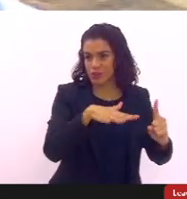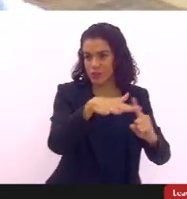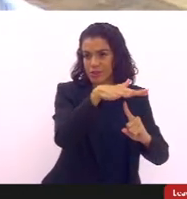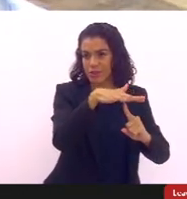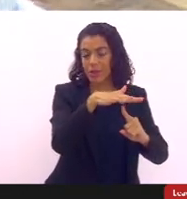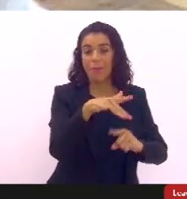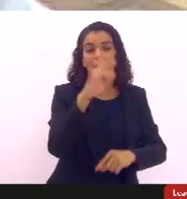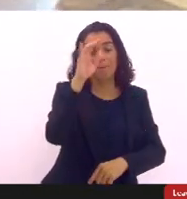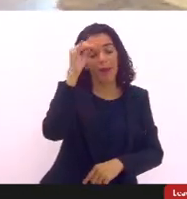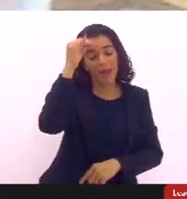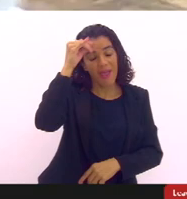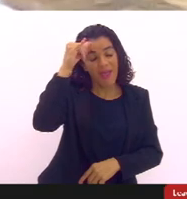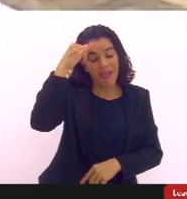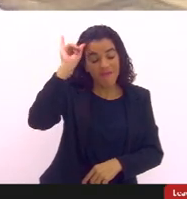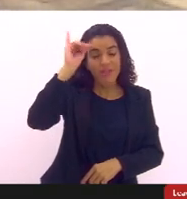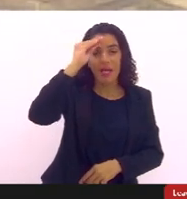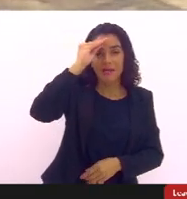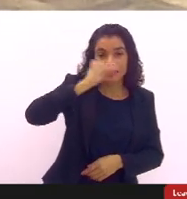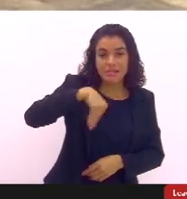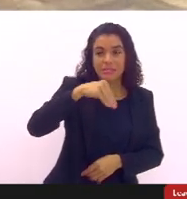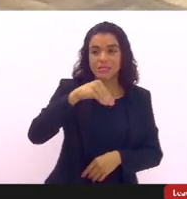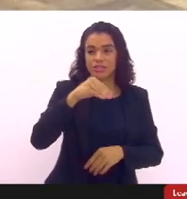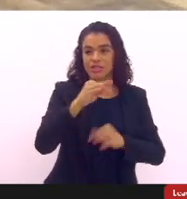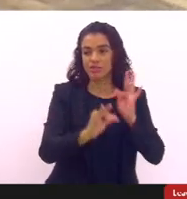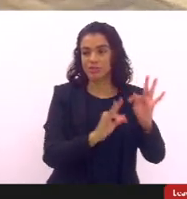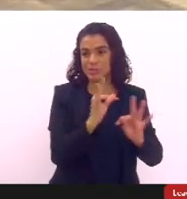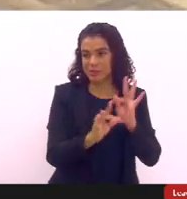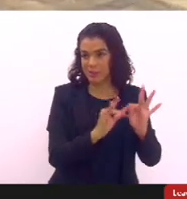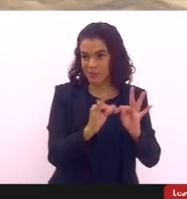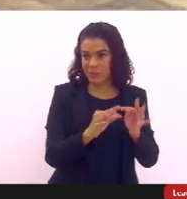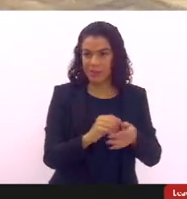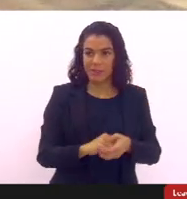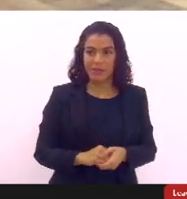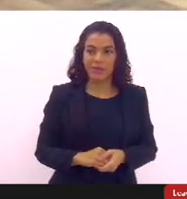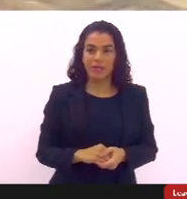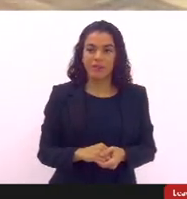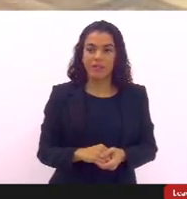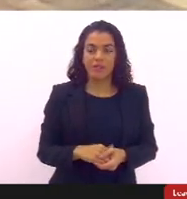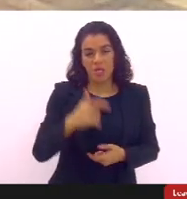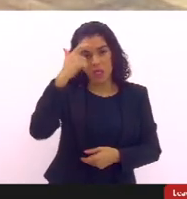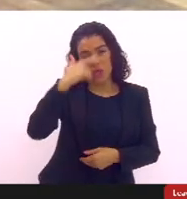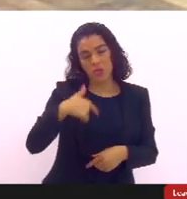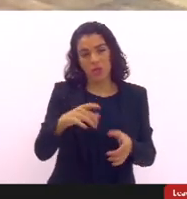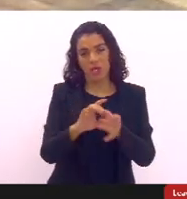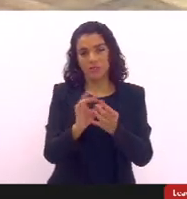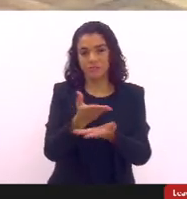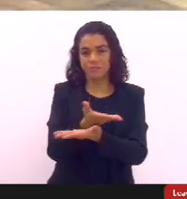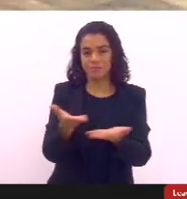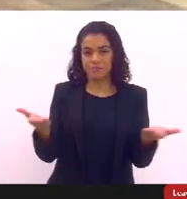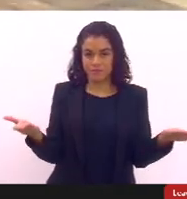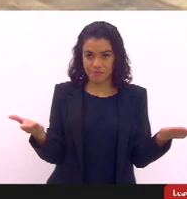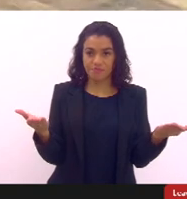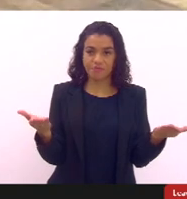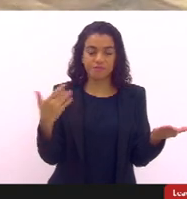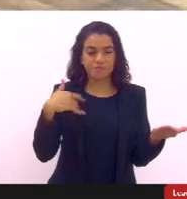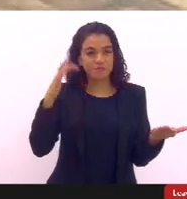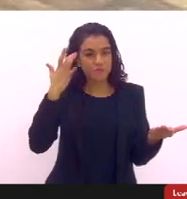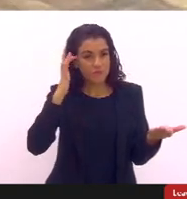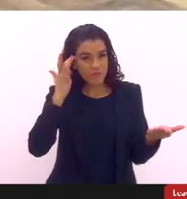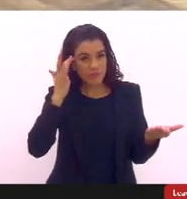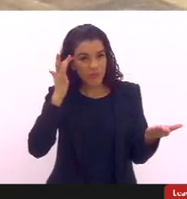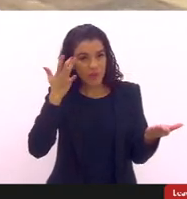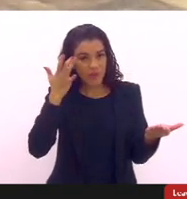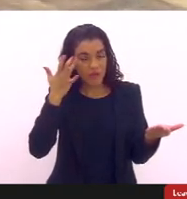não interromperem o tratamento. É, me coloco aqui à disposição. Eu acho que